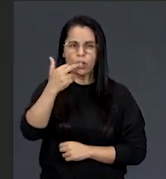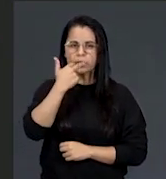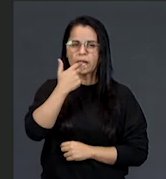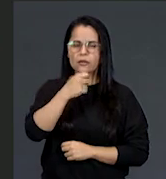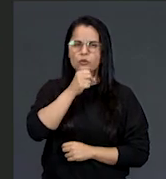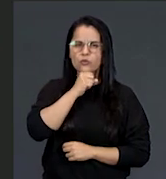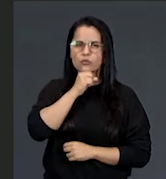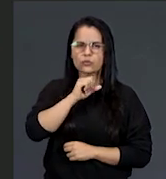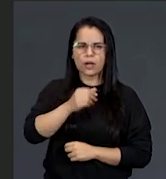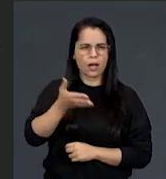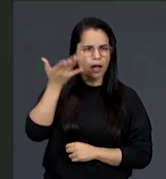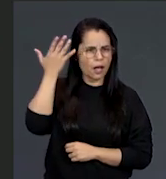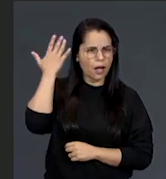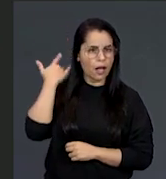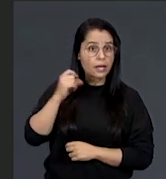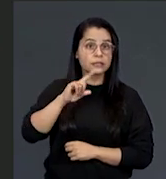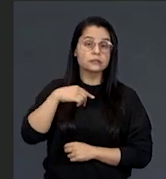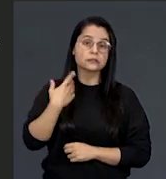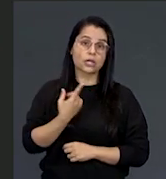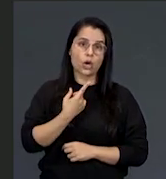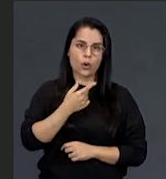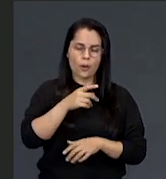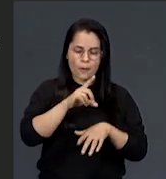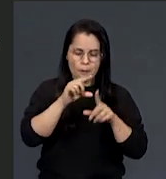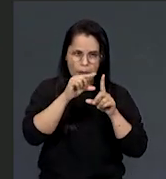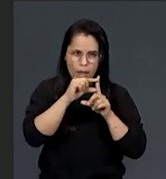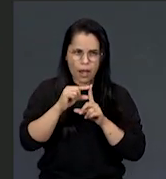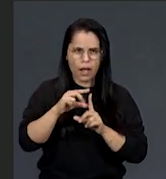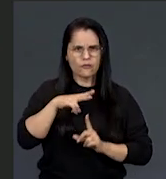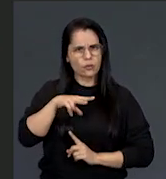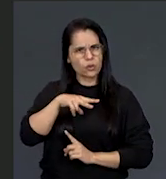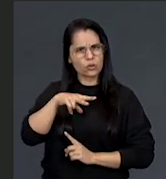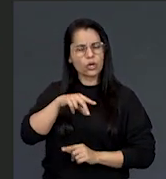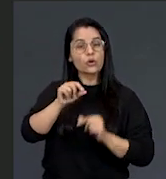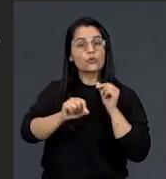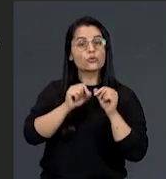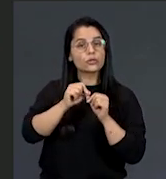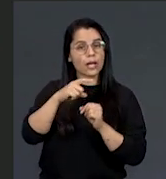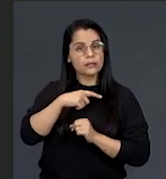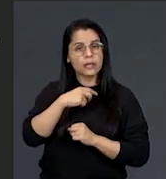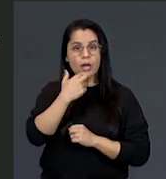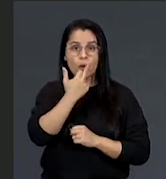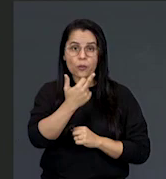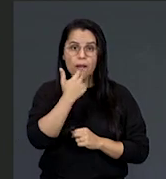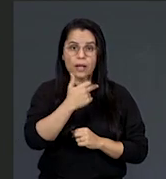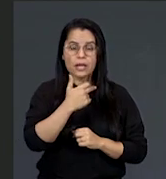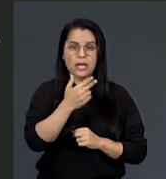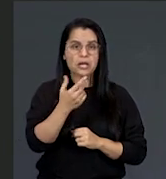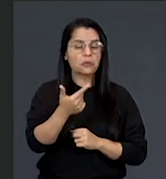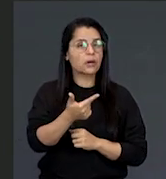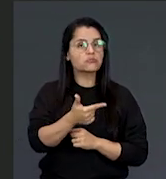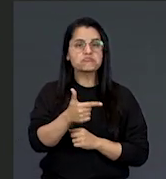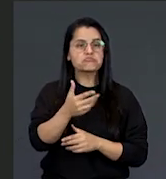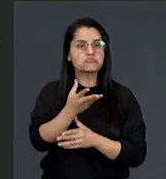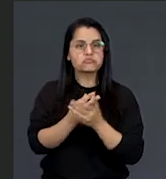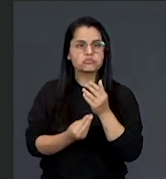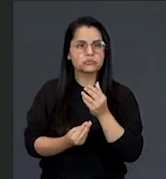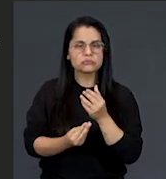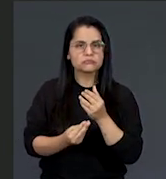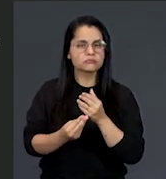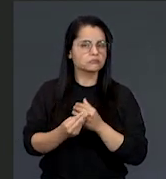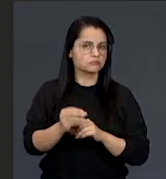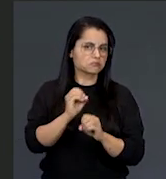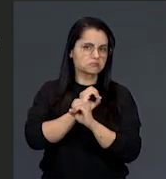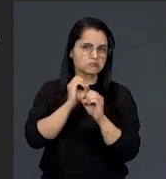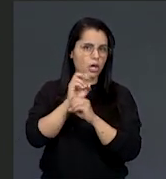antiga. Então, os nossos vocábulos, as nossas palavras se constituem de uma língua que já nem está